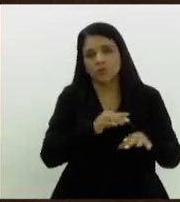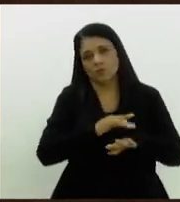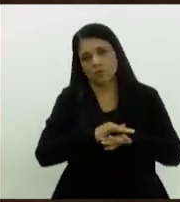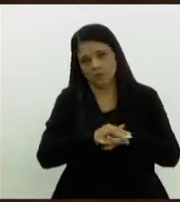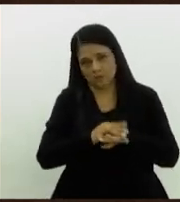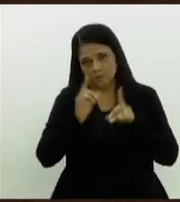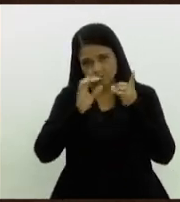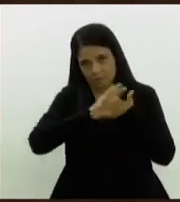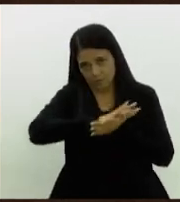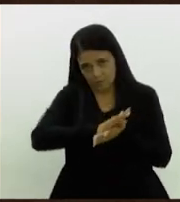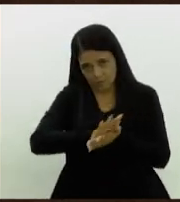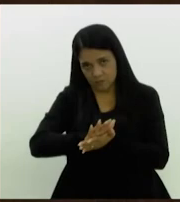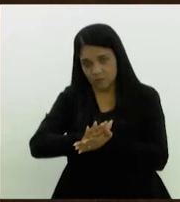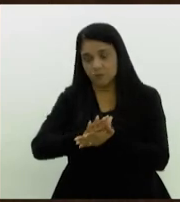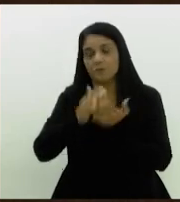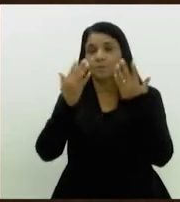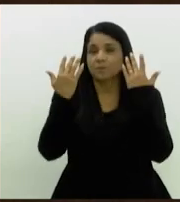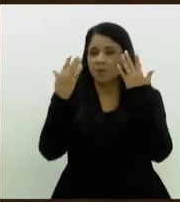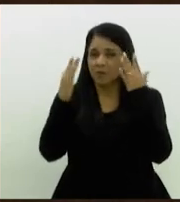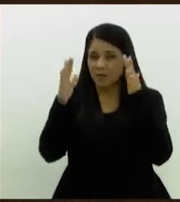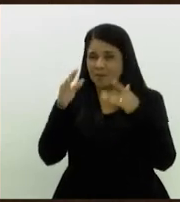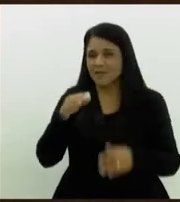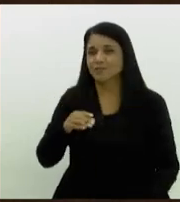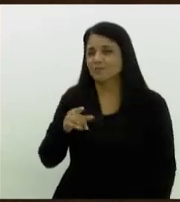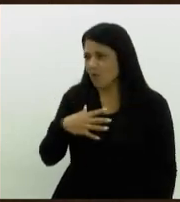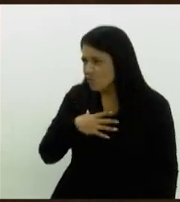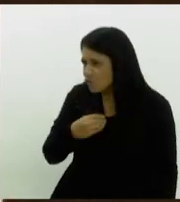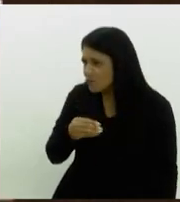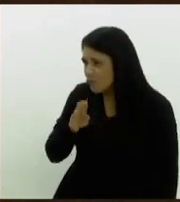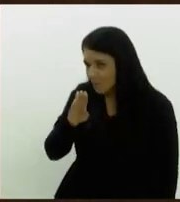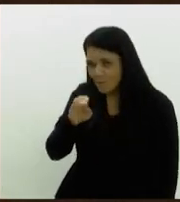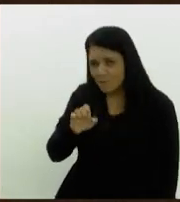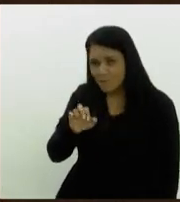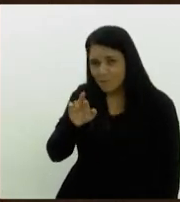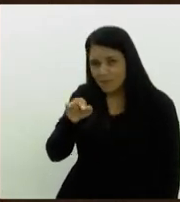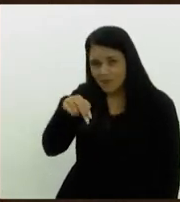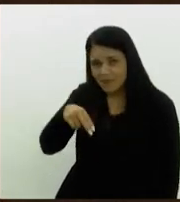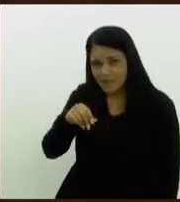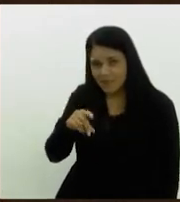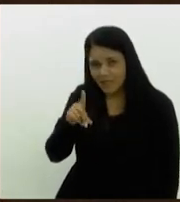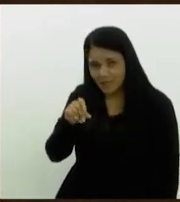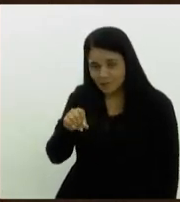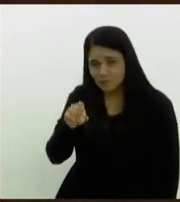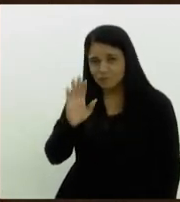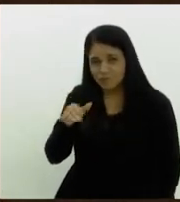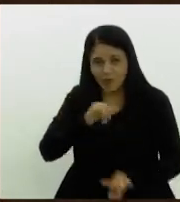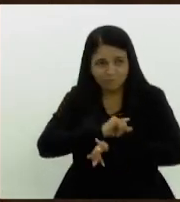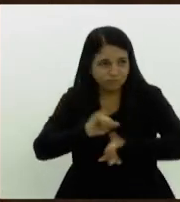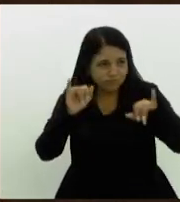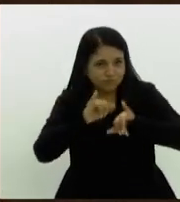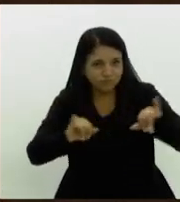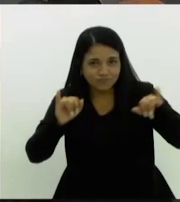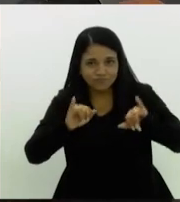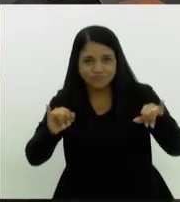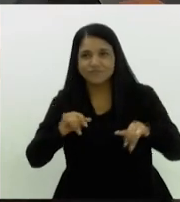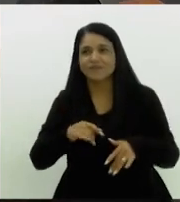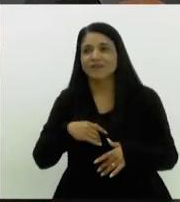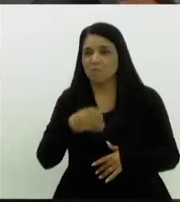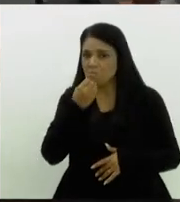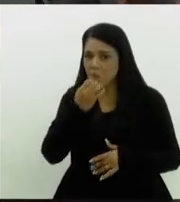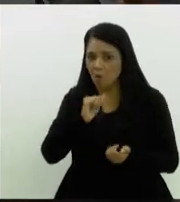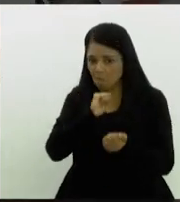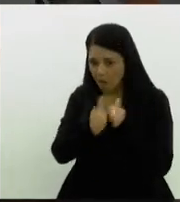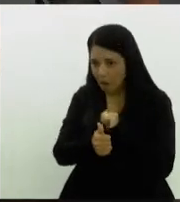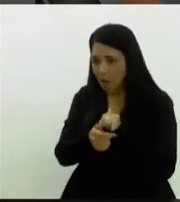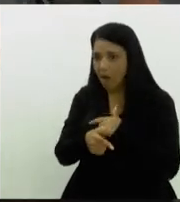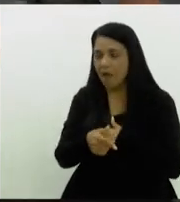presidente, e parabéns pelo Bernardo, né? Isso. É, porque está já correndo a imprensa aí. Pra... Obrigado, deputado